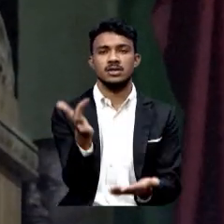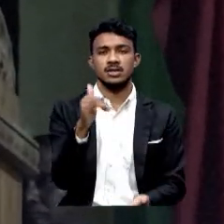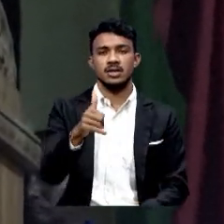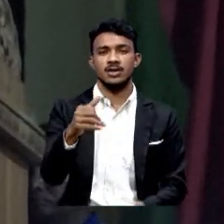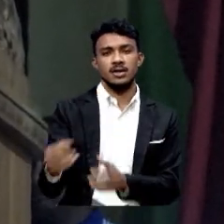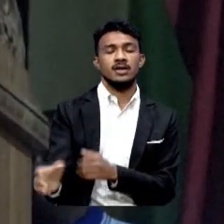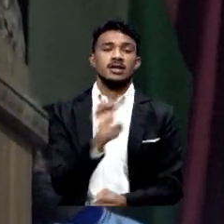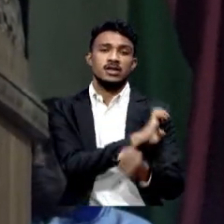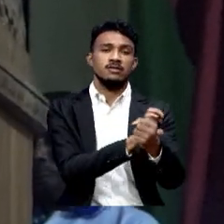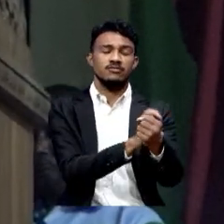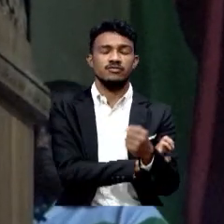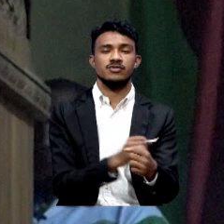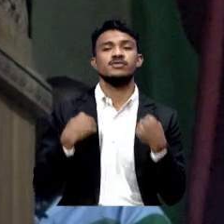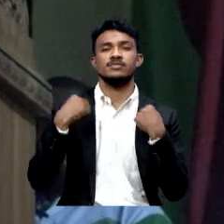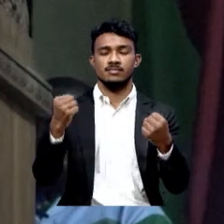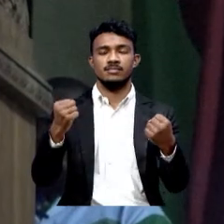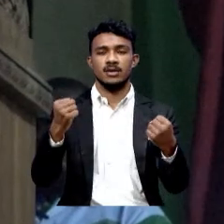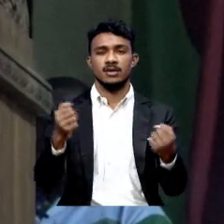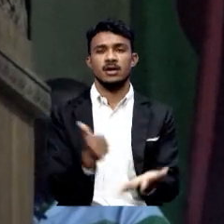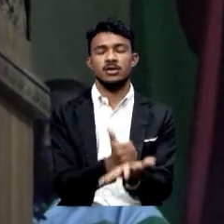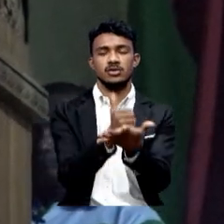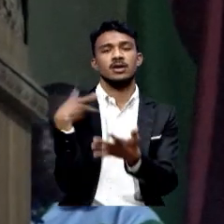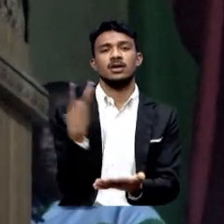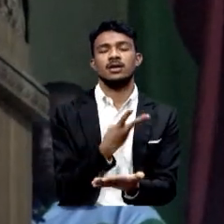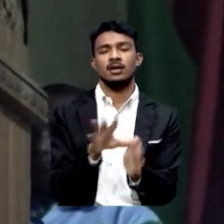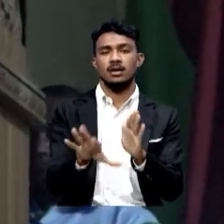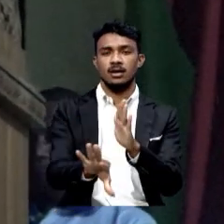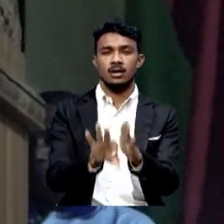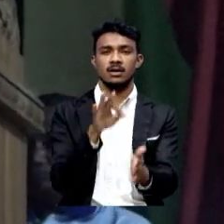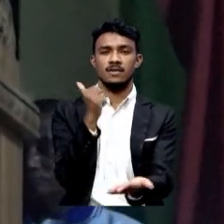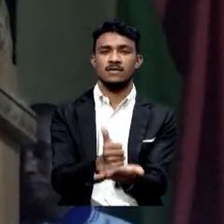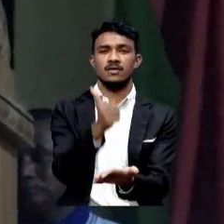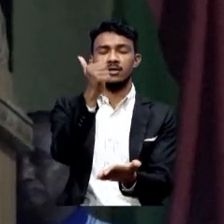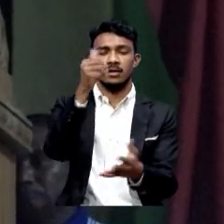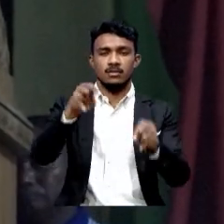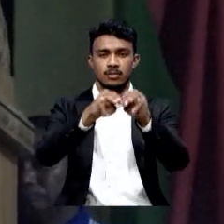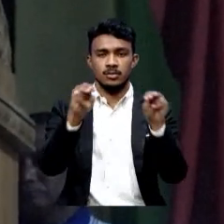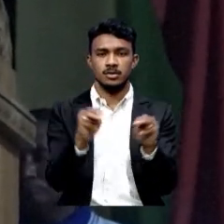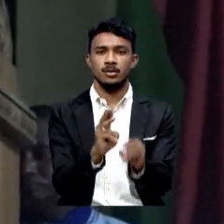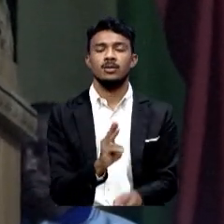para casa, ajuda, por isso é tão vitória, né, e a Município Bobonaro.